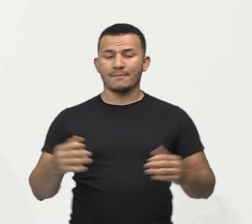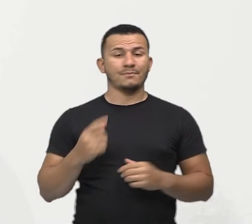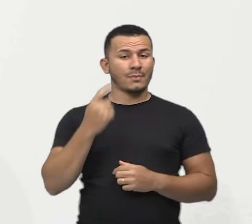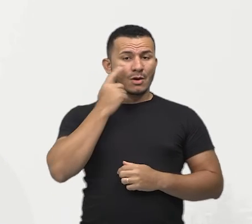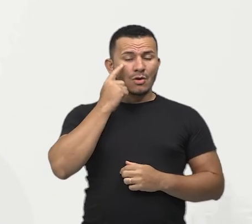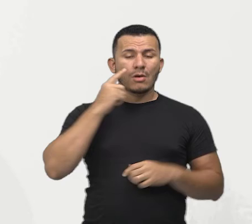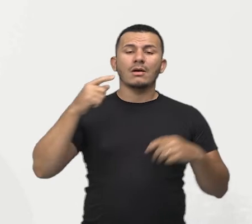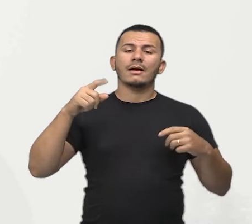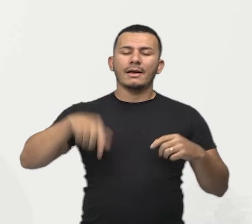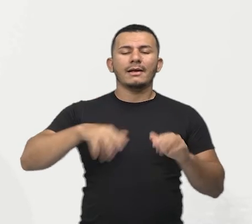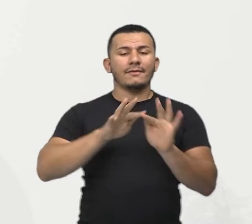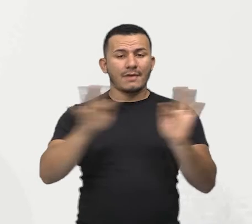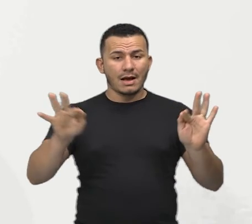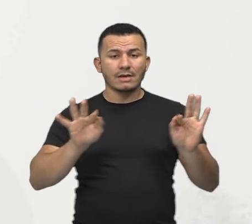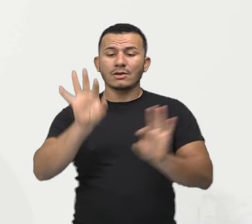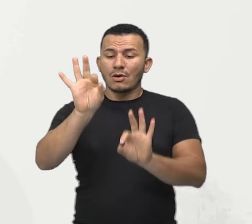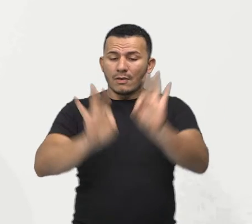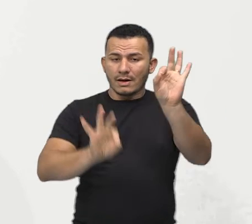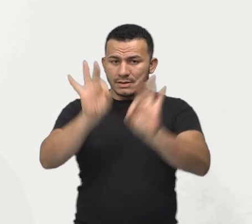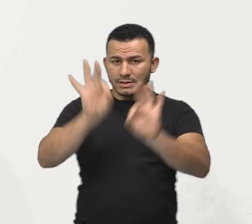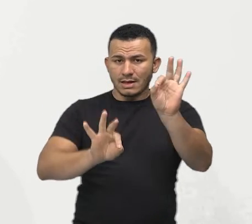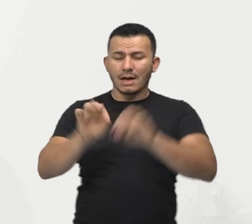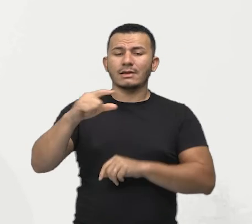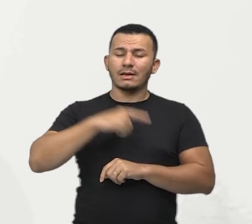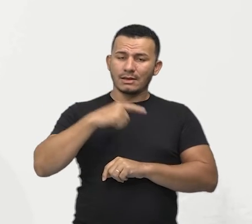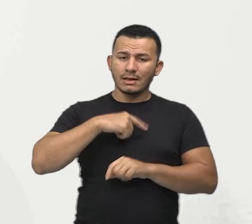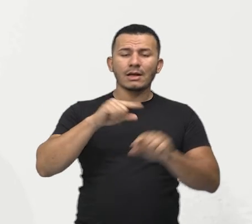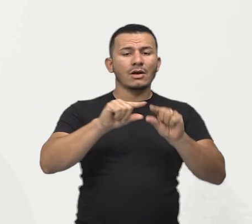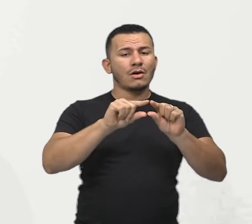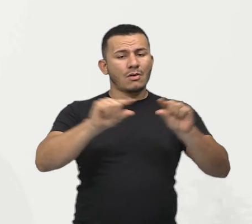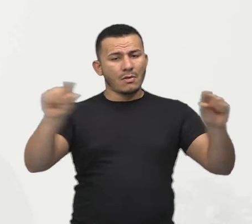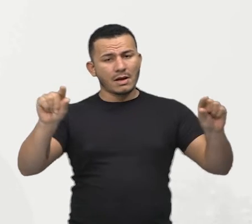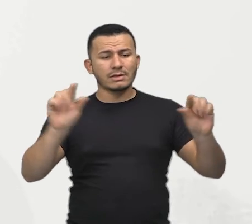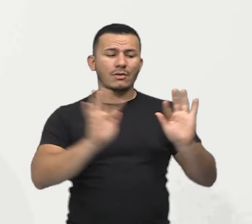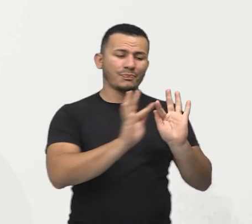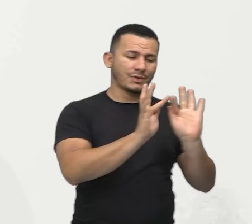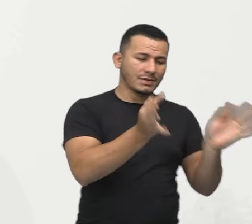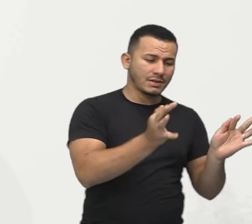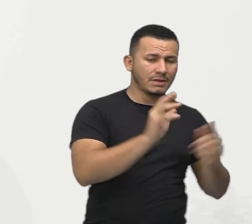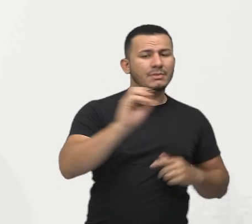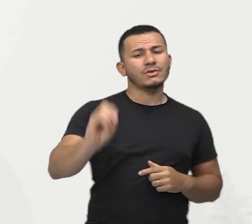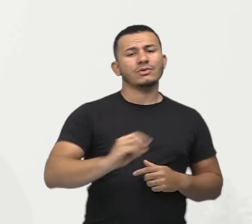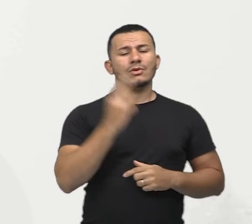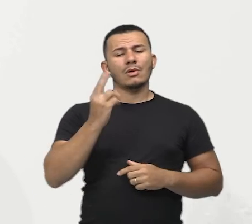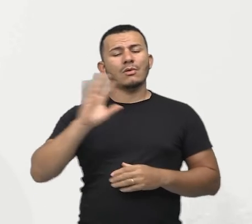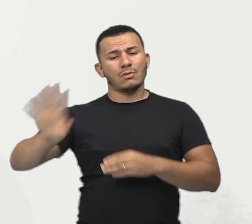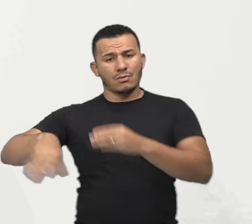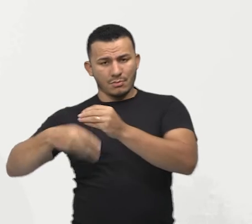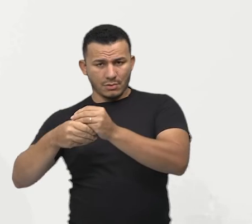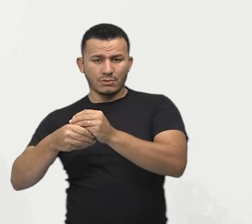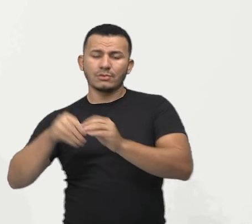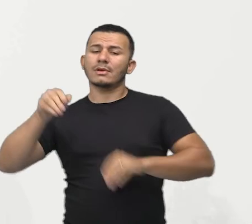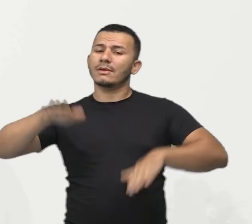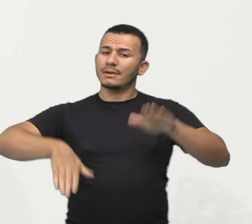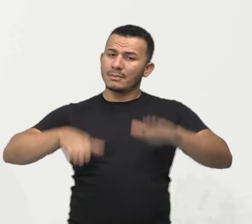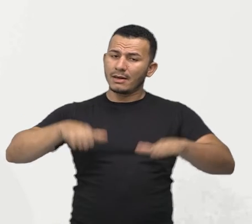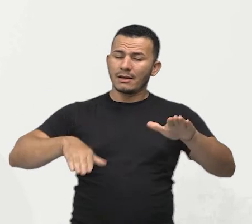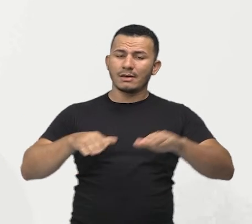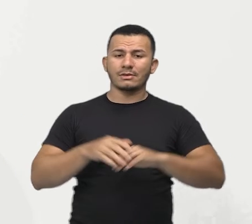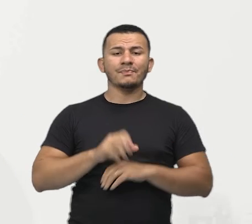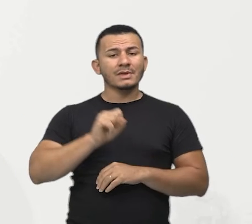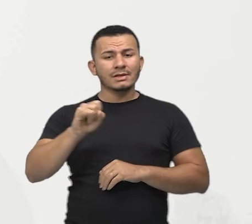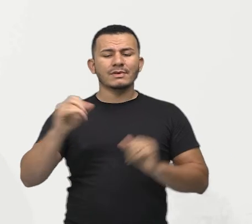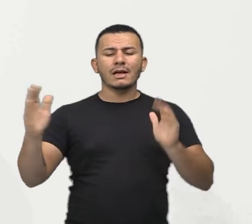frase organizada em oração ou orações. Ele pode ser simples ou composto. Então, gente, quando